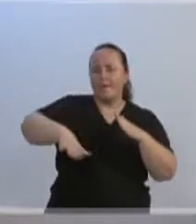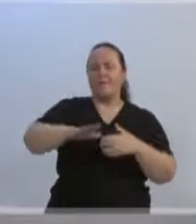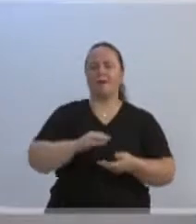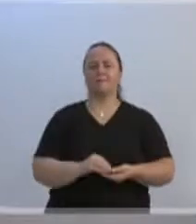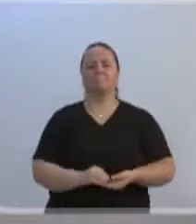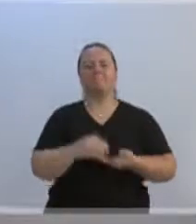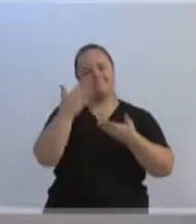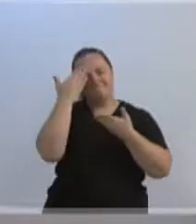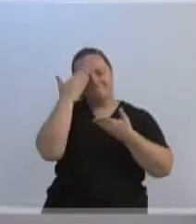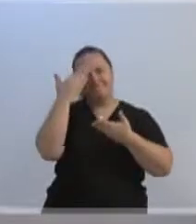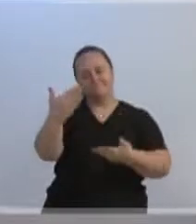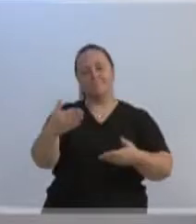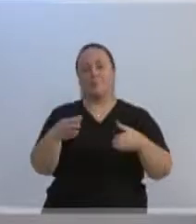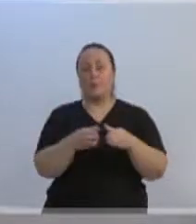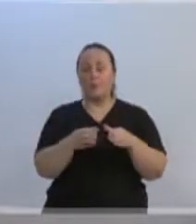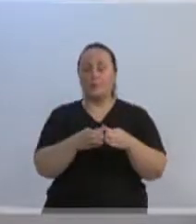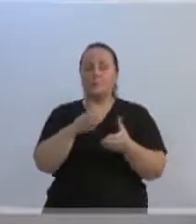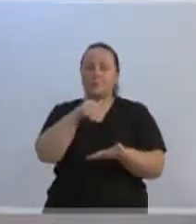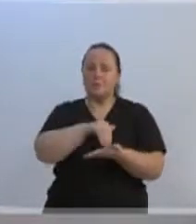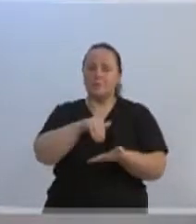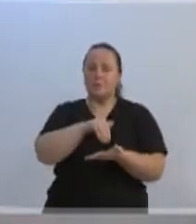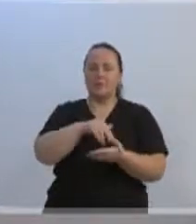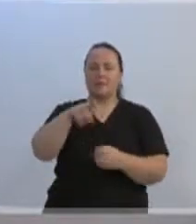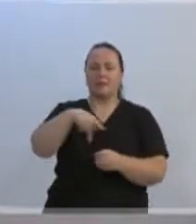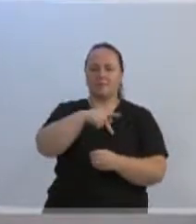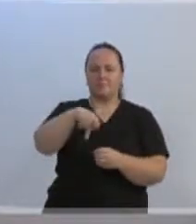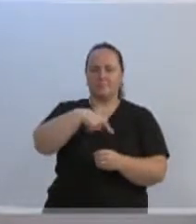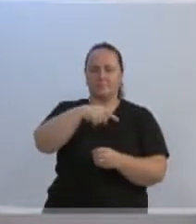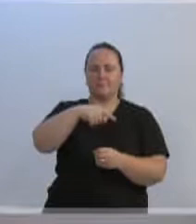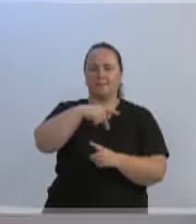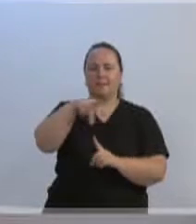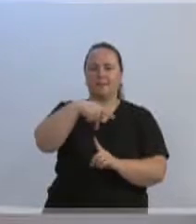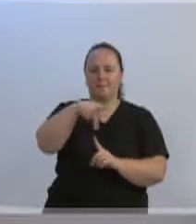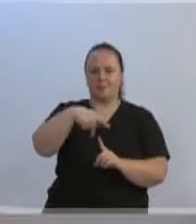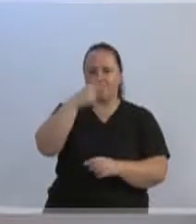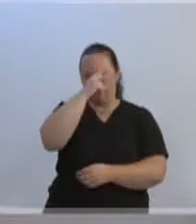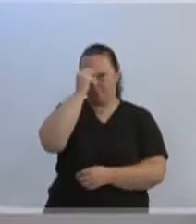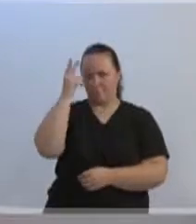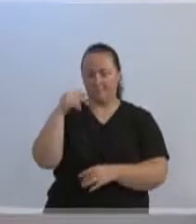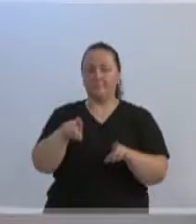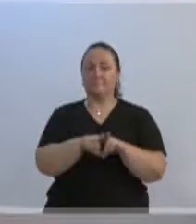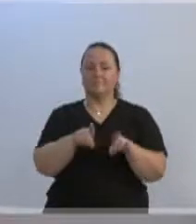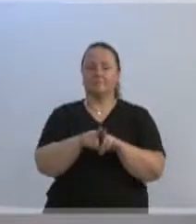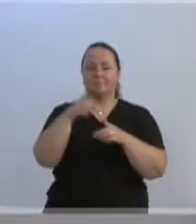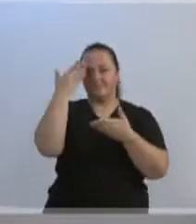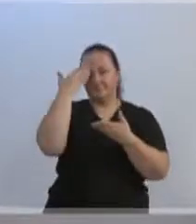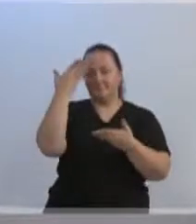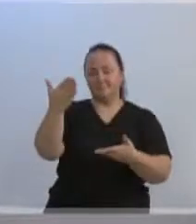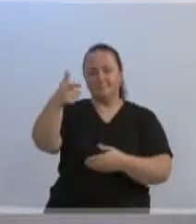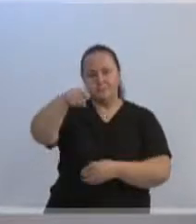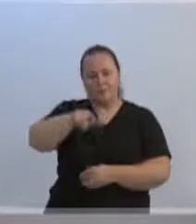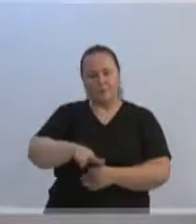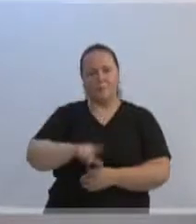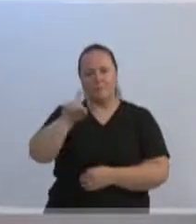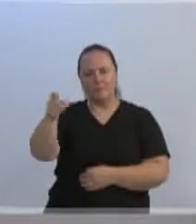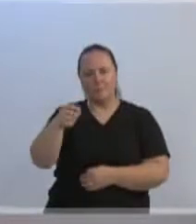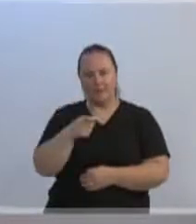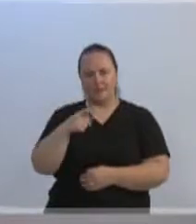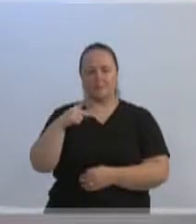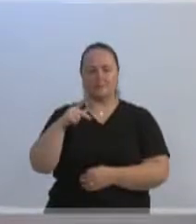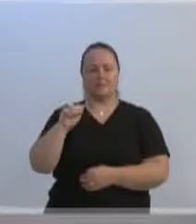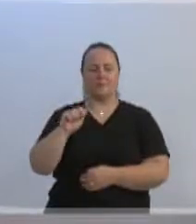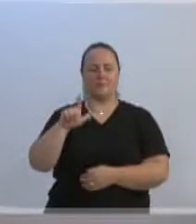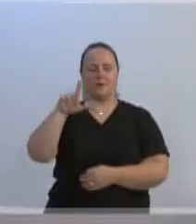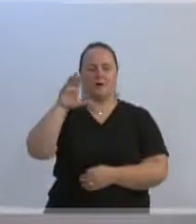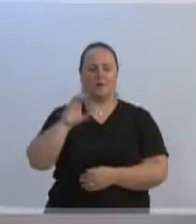técnica da secretaria de planejamento da prefeitura e mais uma vez agradecendo ao e secretário de obras paulo frança assim como